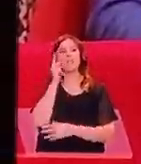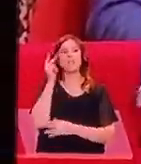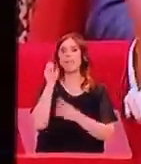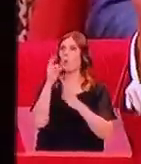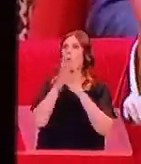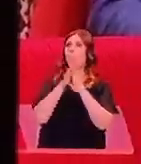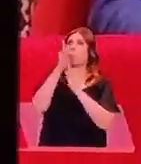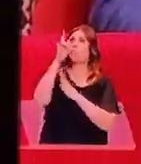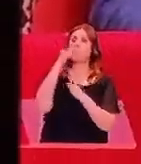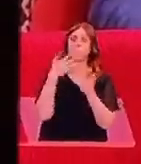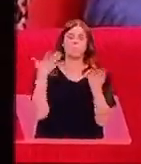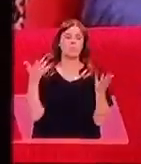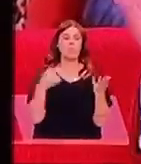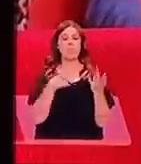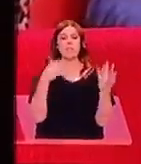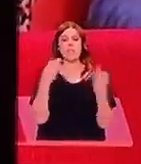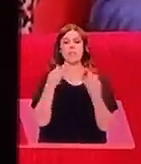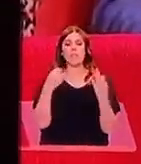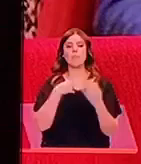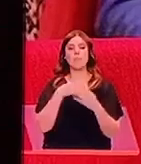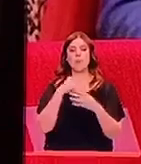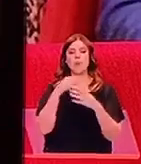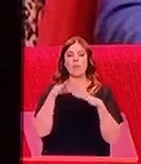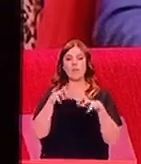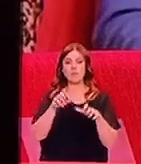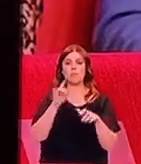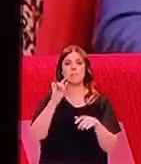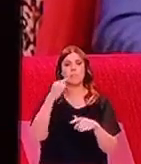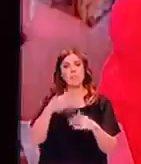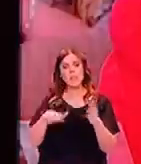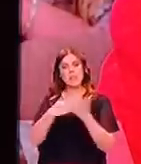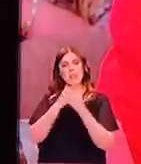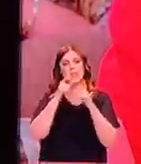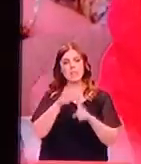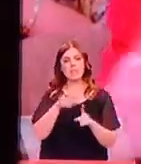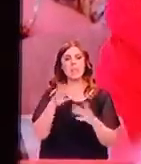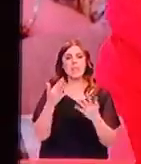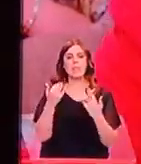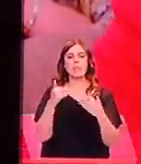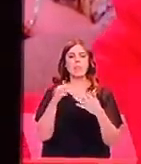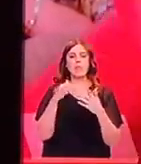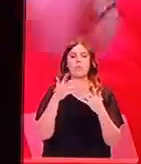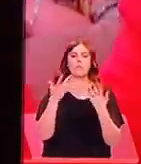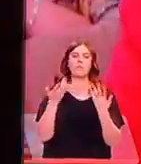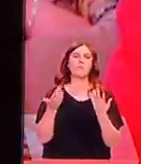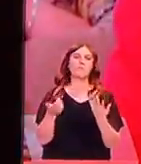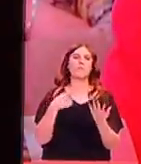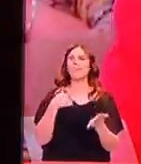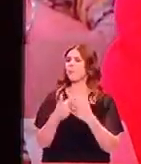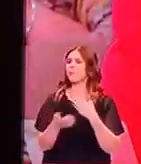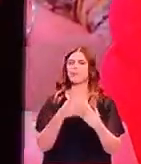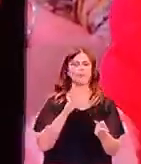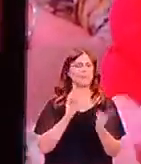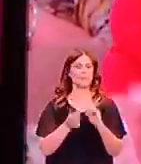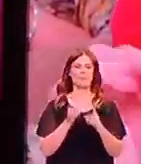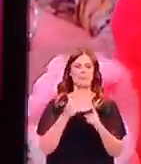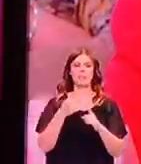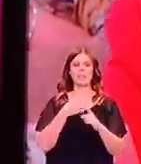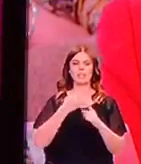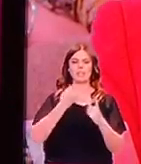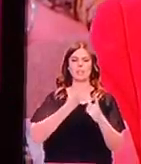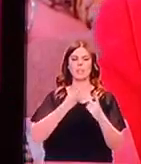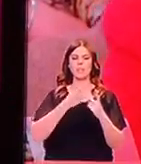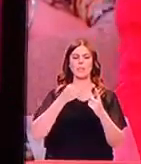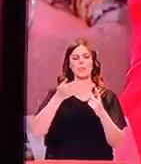Deus, seja o que for, tem um cancro destinado para si? Mas não tenho dúvida, o cancro, seja o que fosse, eu